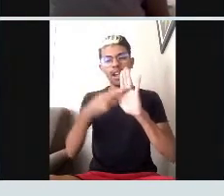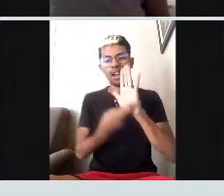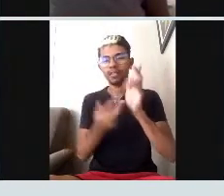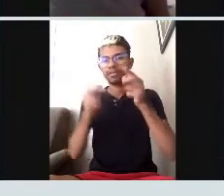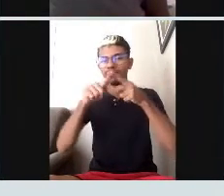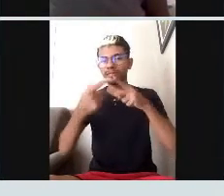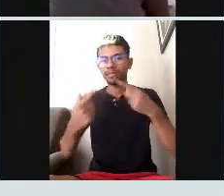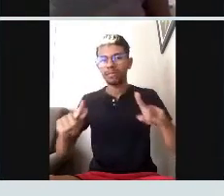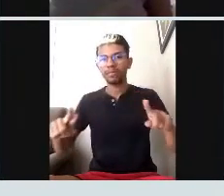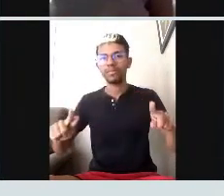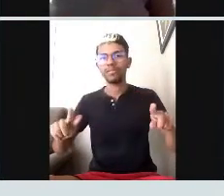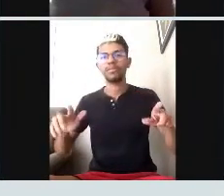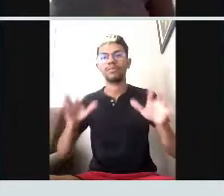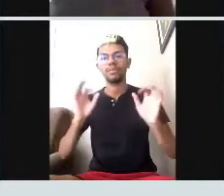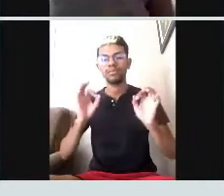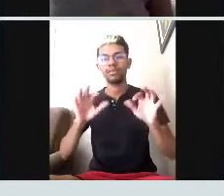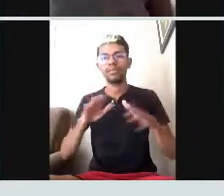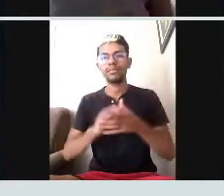tema